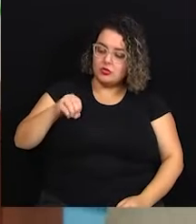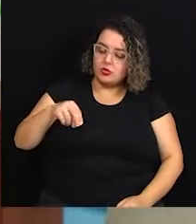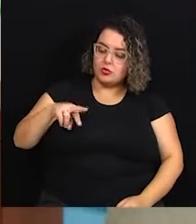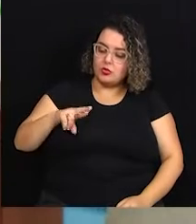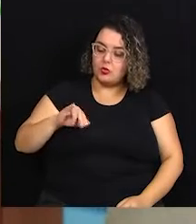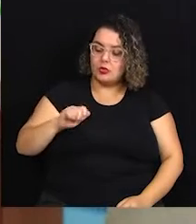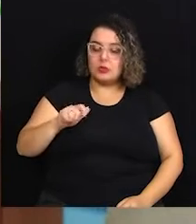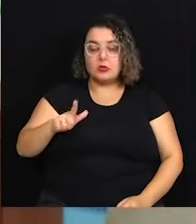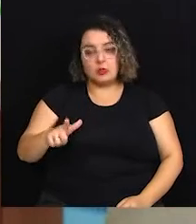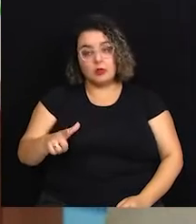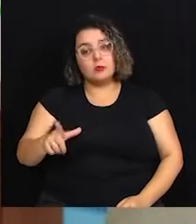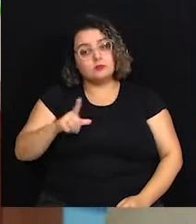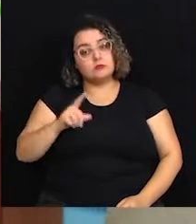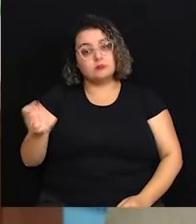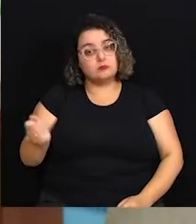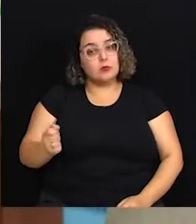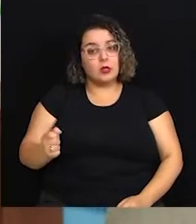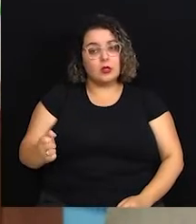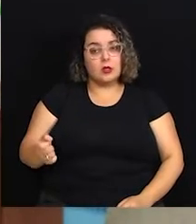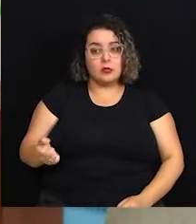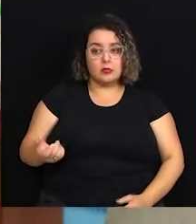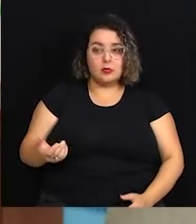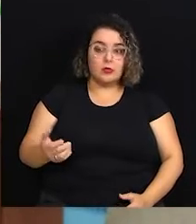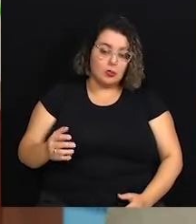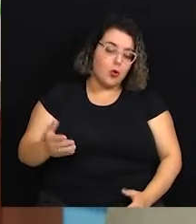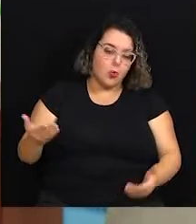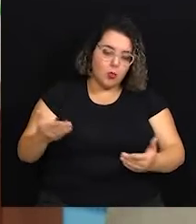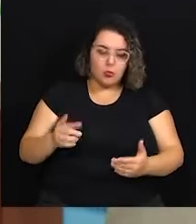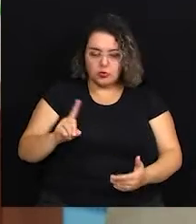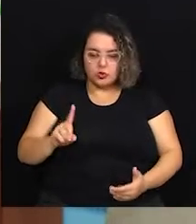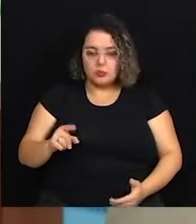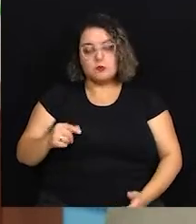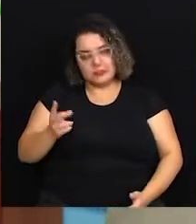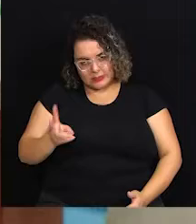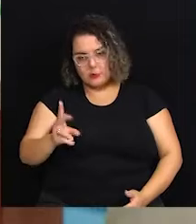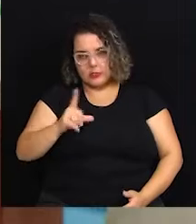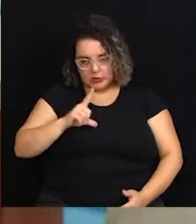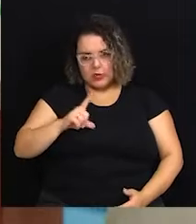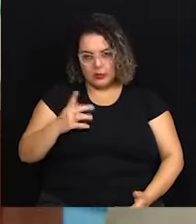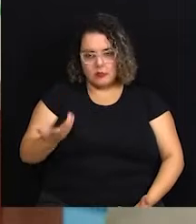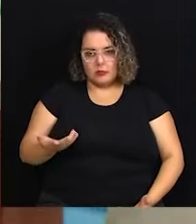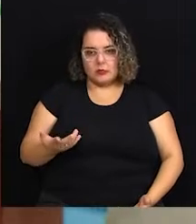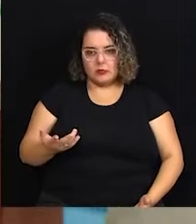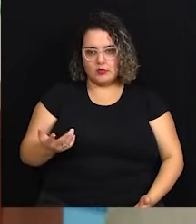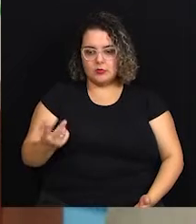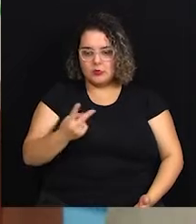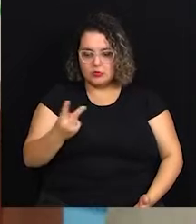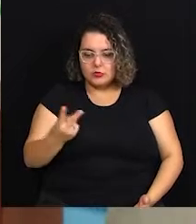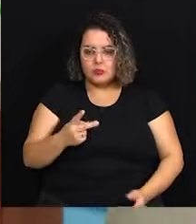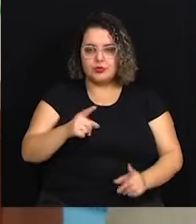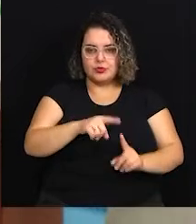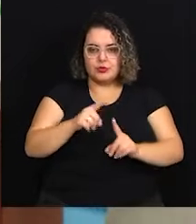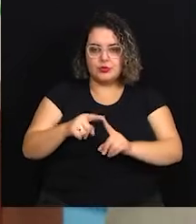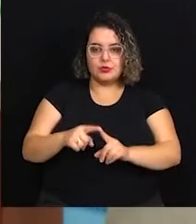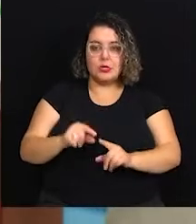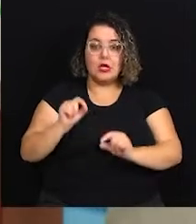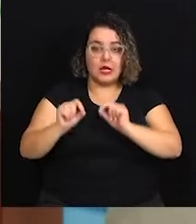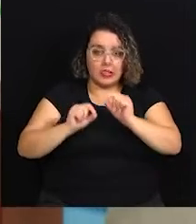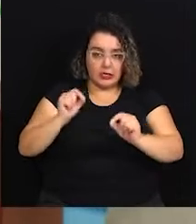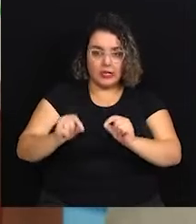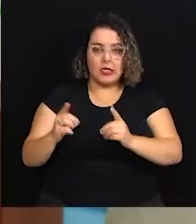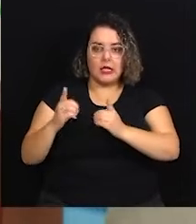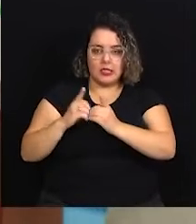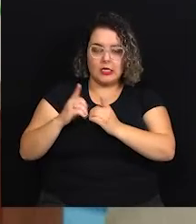temos a expertise para os 2, hoje não, sempre teve, mas assim, ficou, porque quem atende o surdo-cego